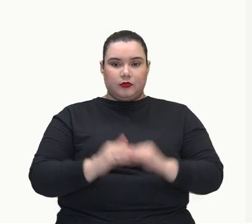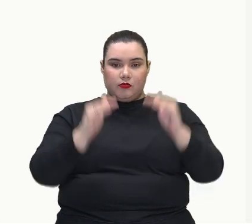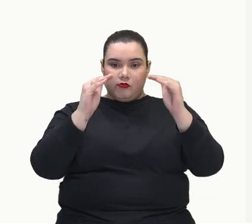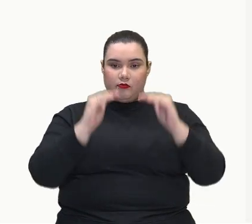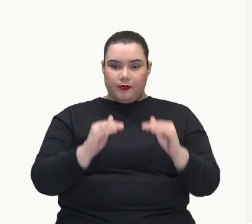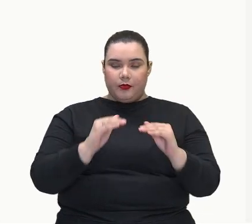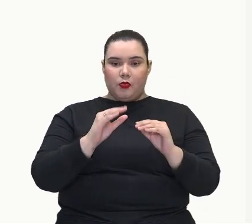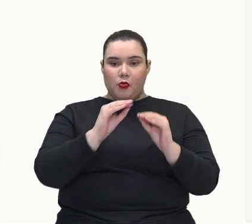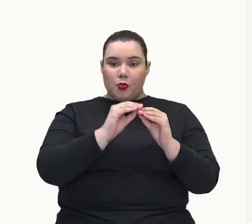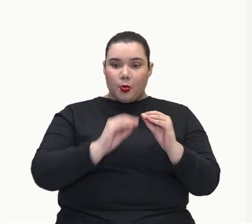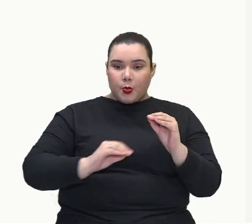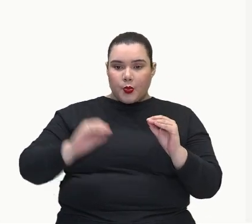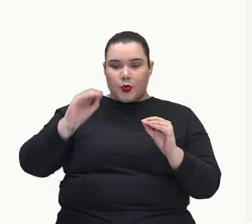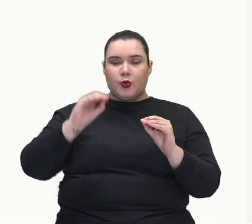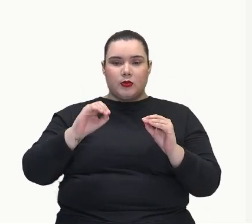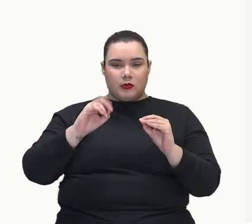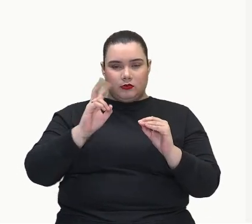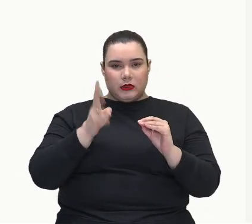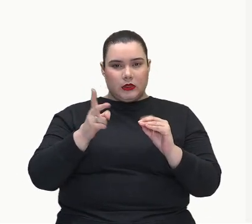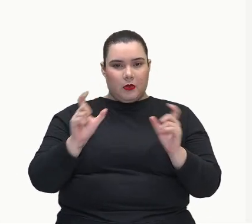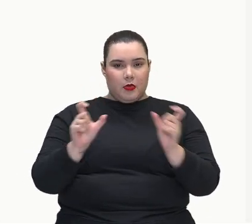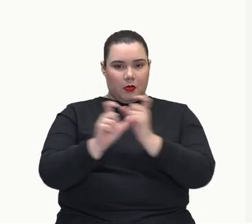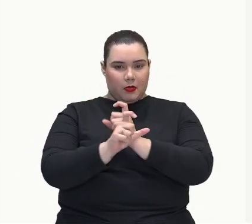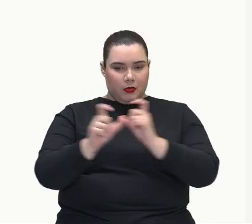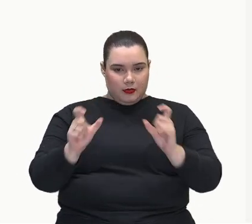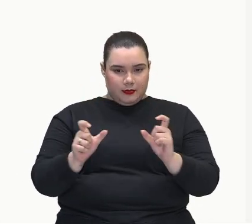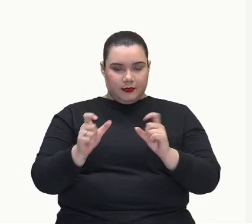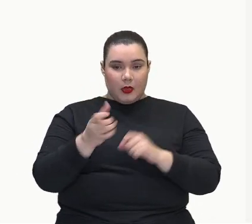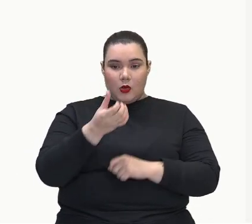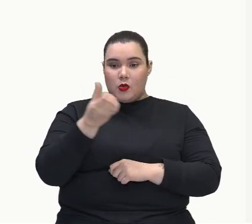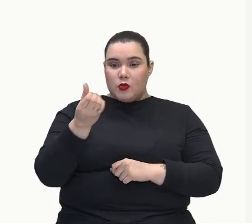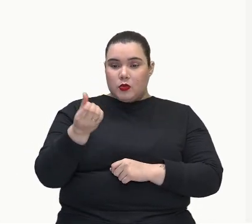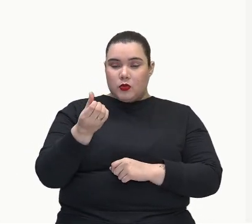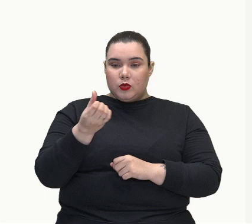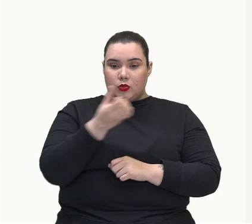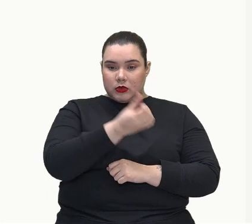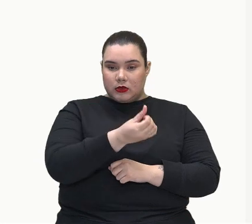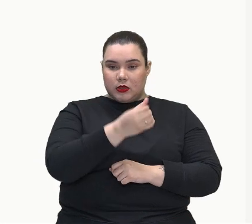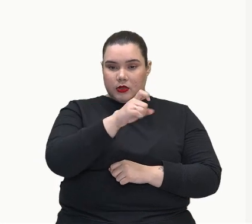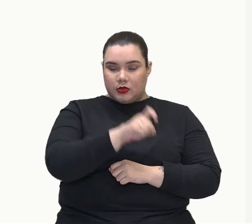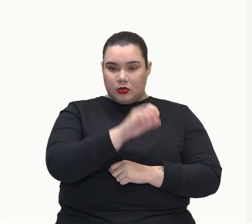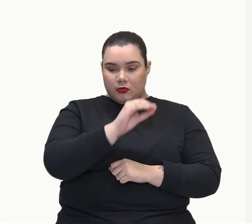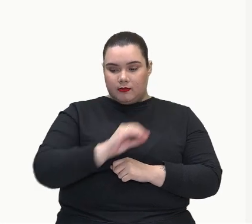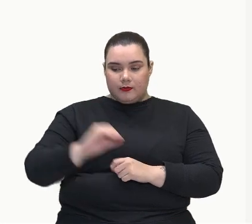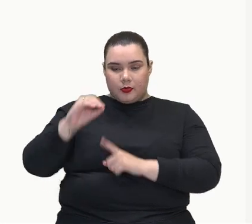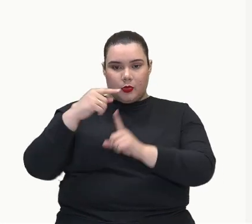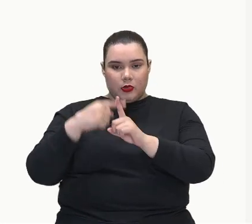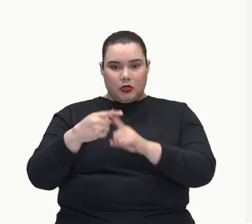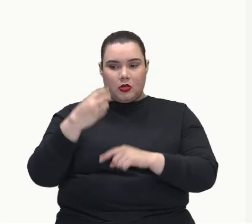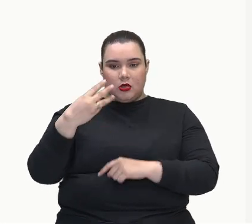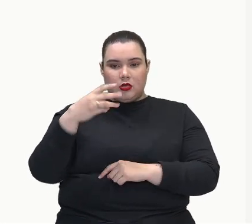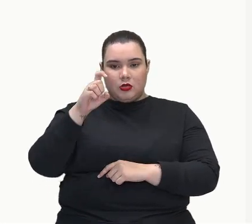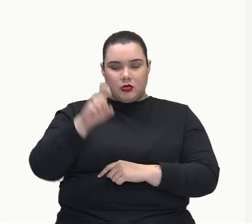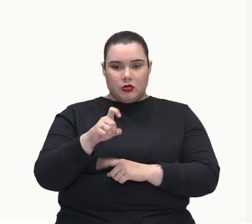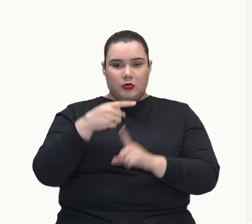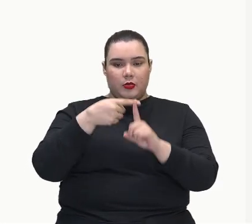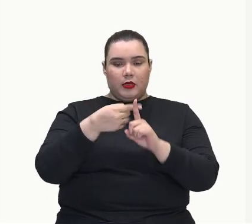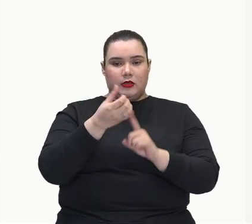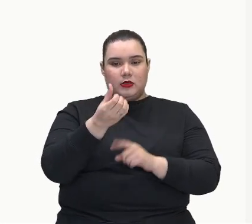vai passar o 6x positivo, vamos ter 3x mais 6x igual a